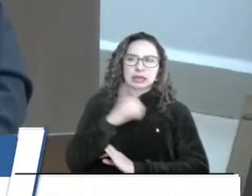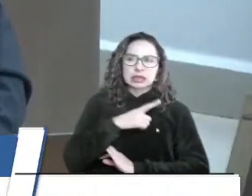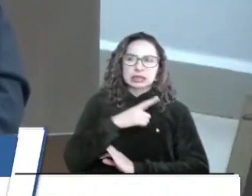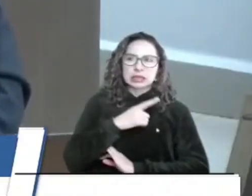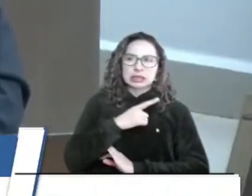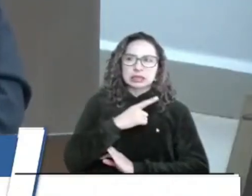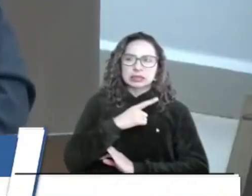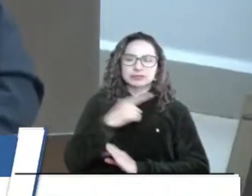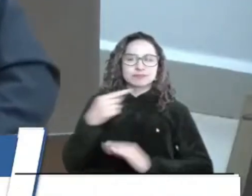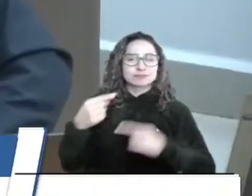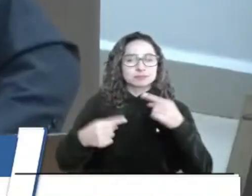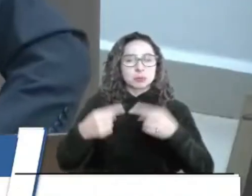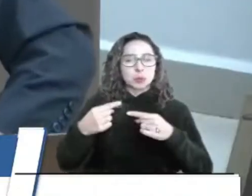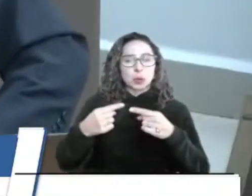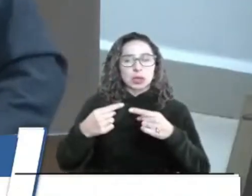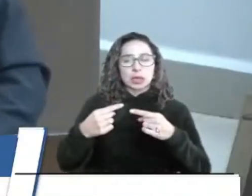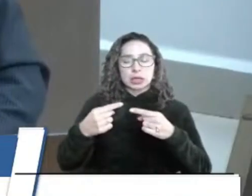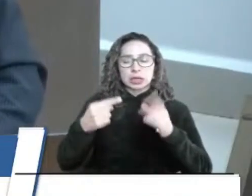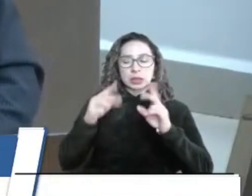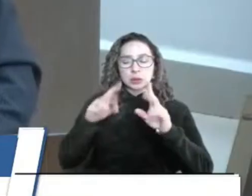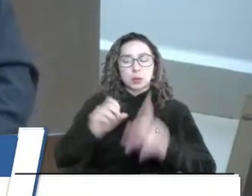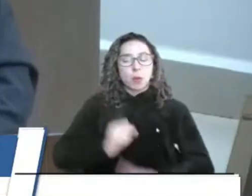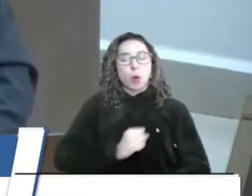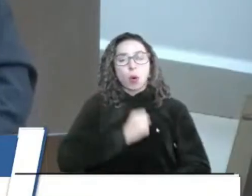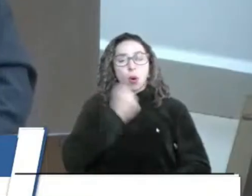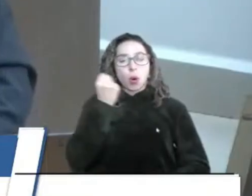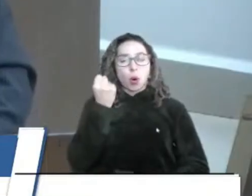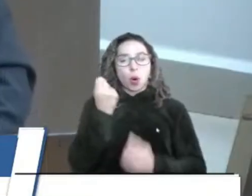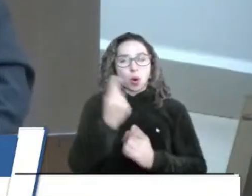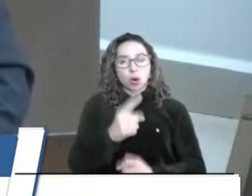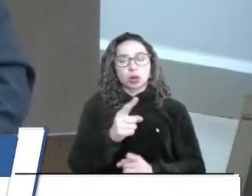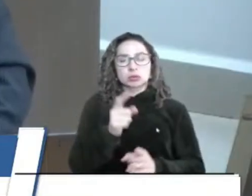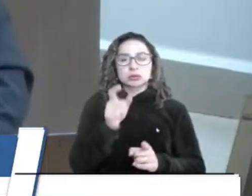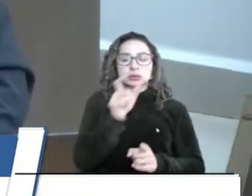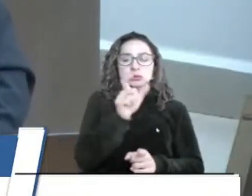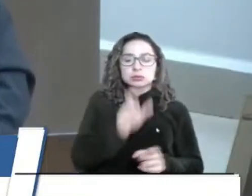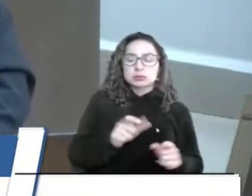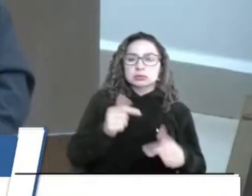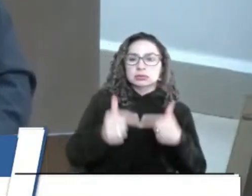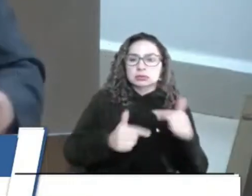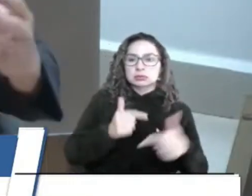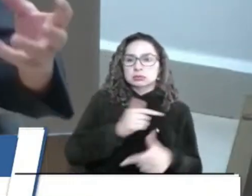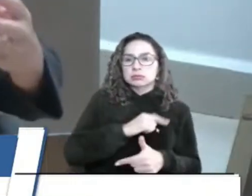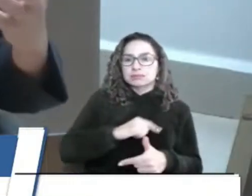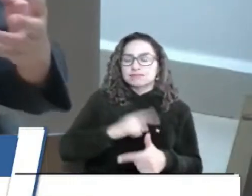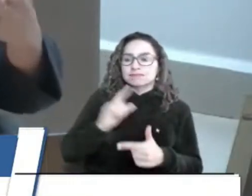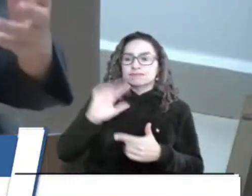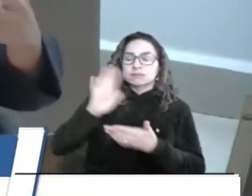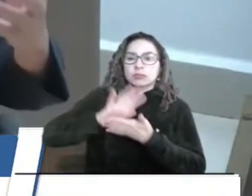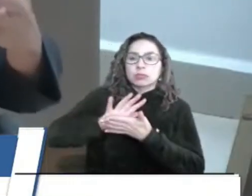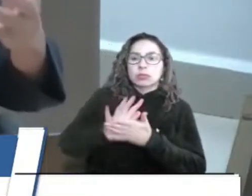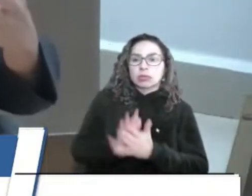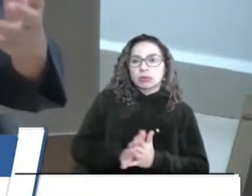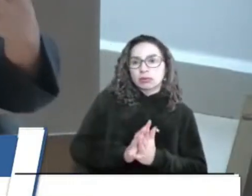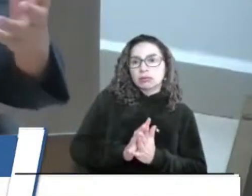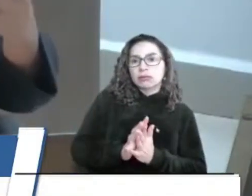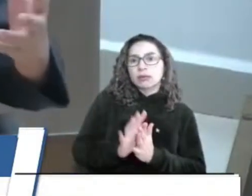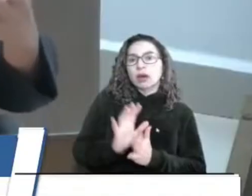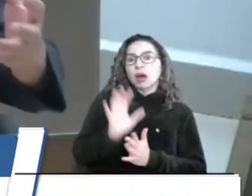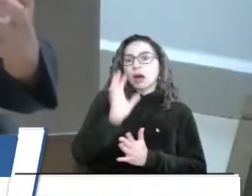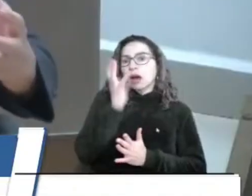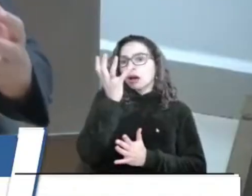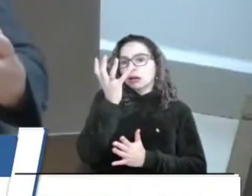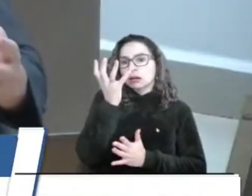a política do ódio. E o servidor público é vítima dessa maneira